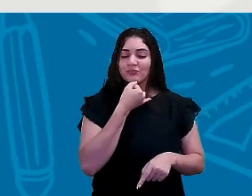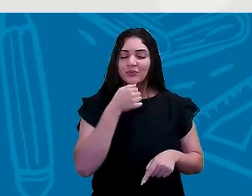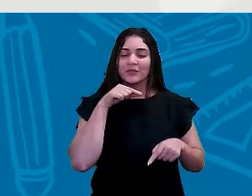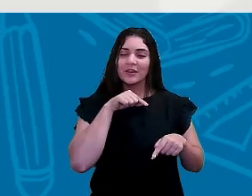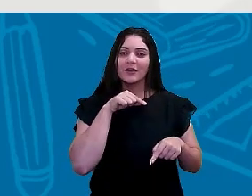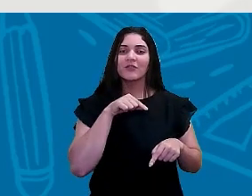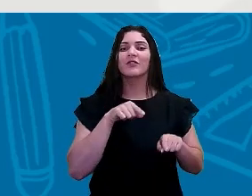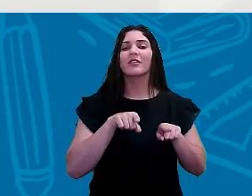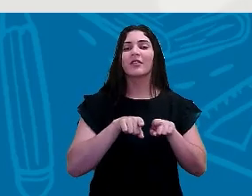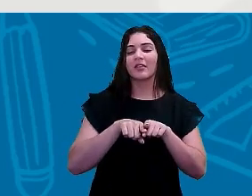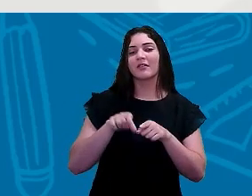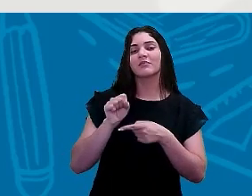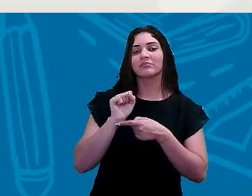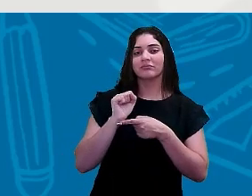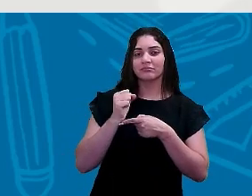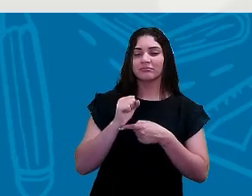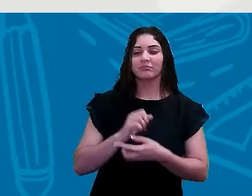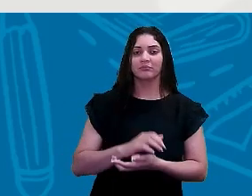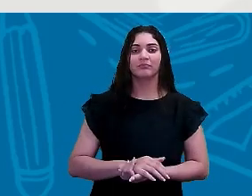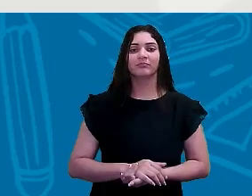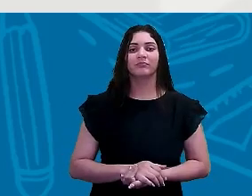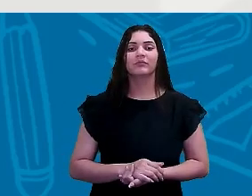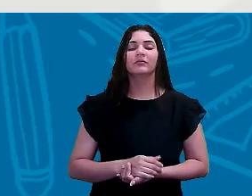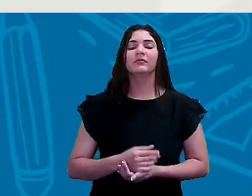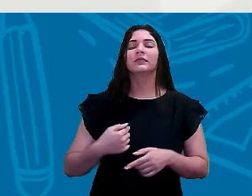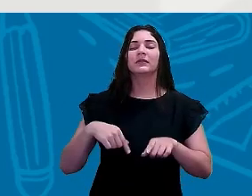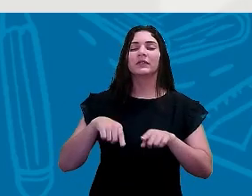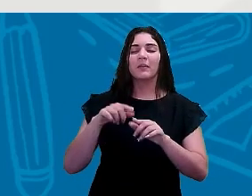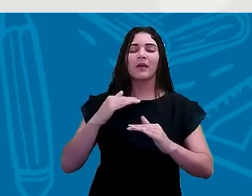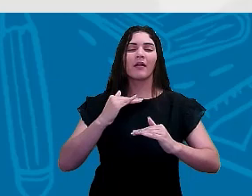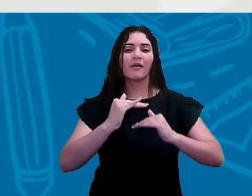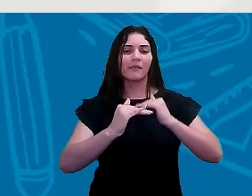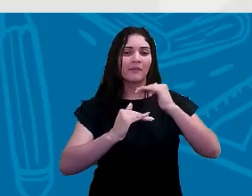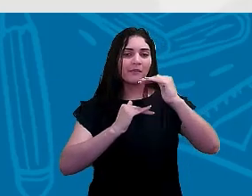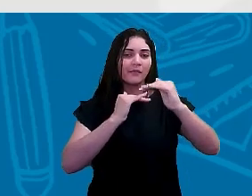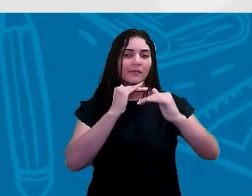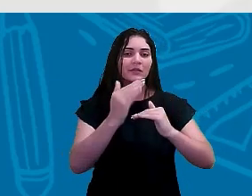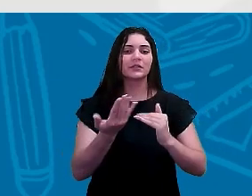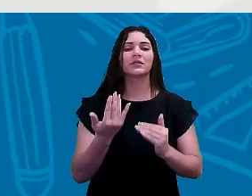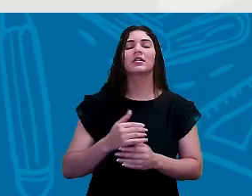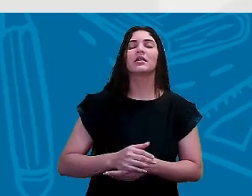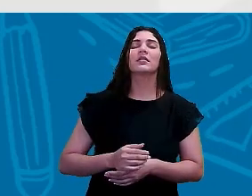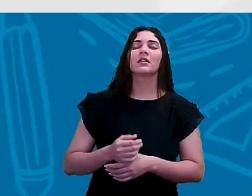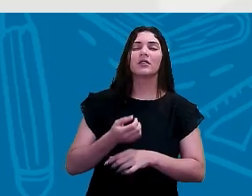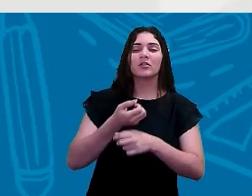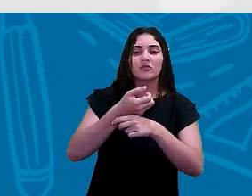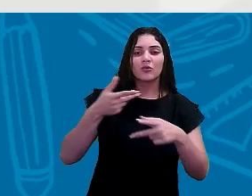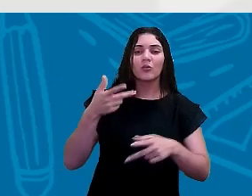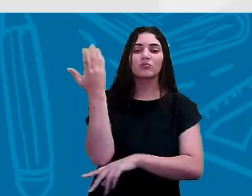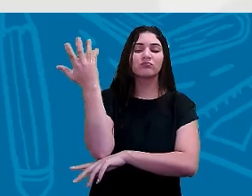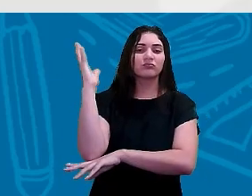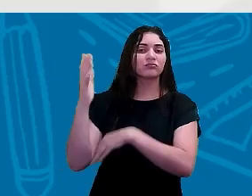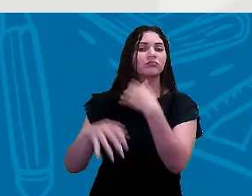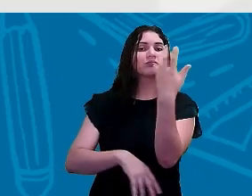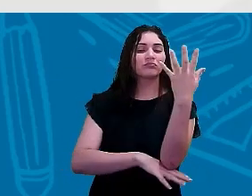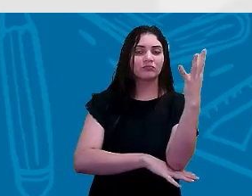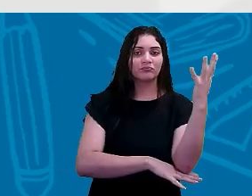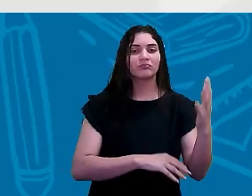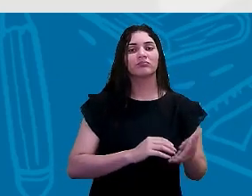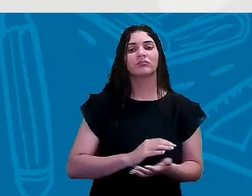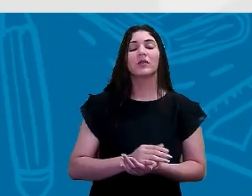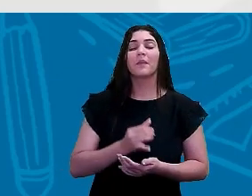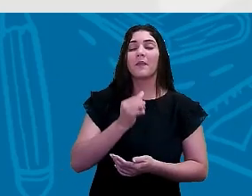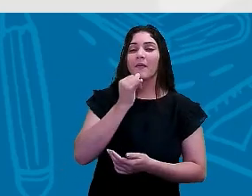um substantivo. A processos, a estados, fenômenos da natureza, tá?